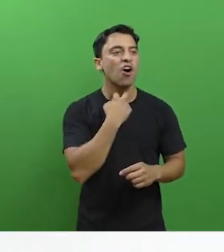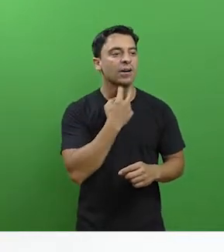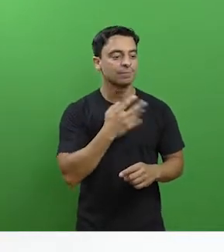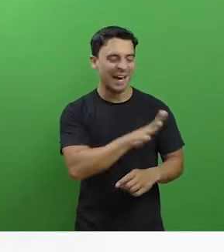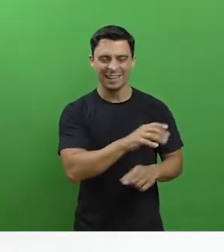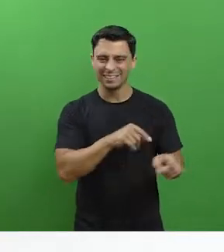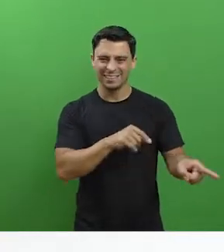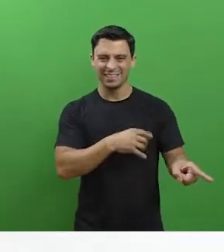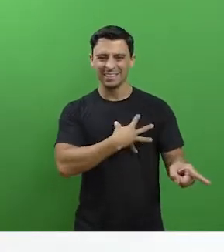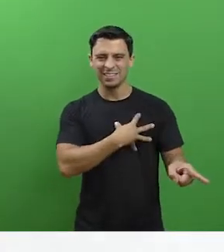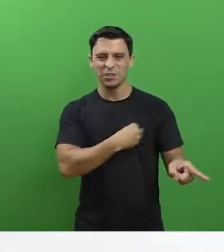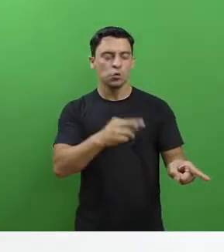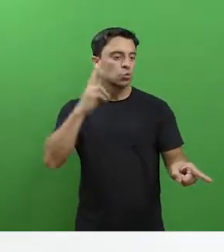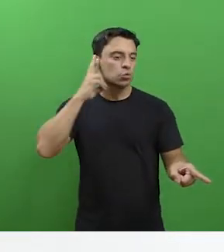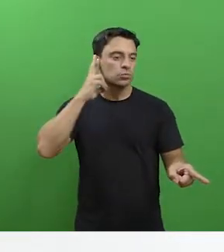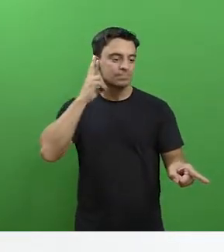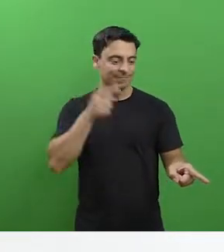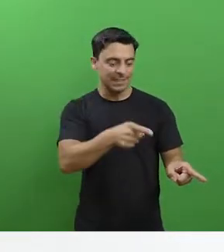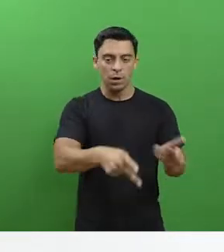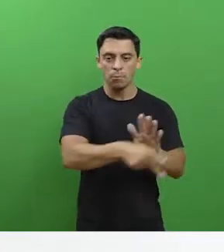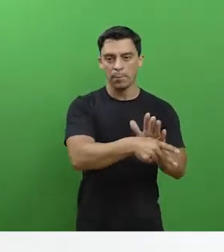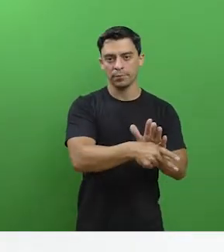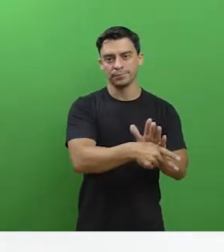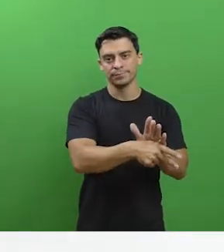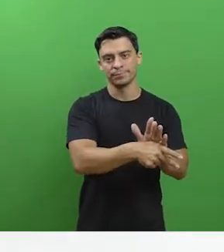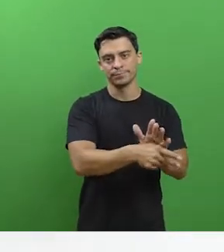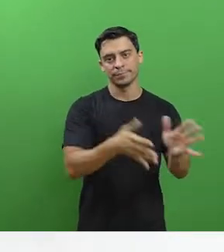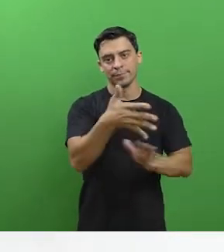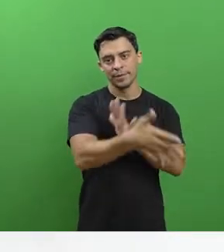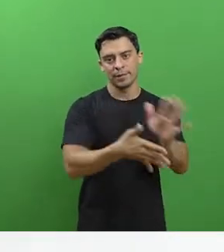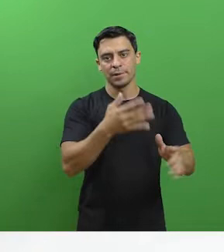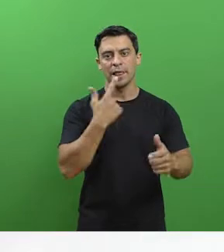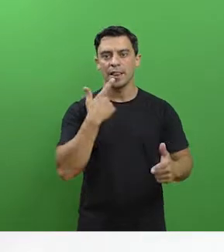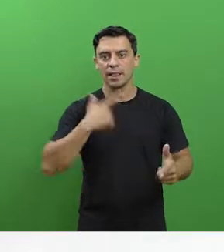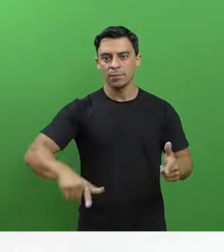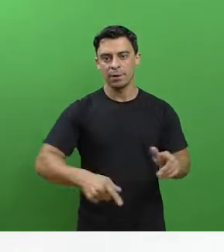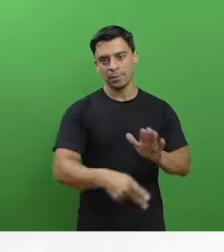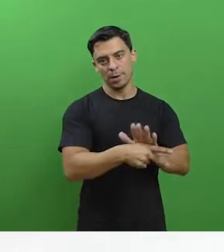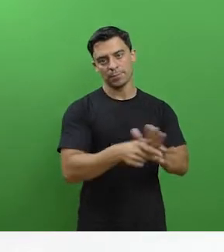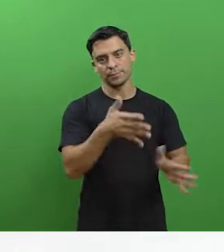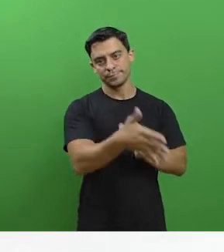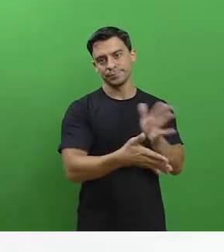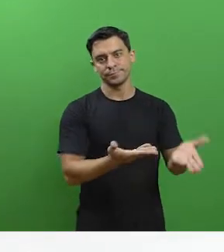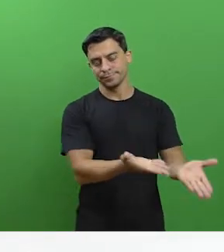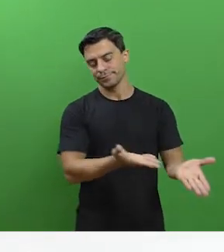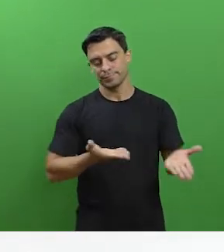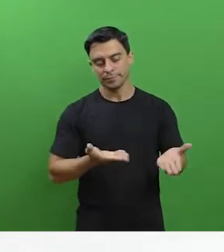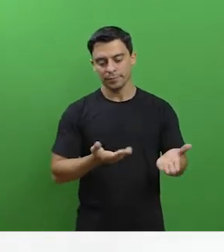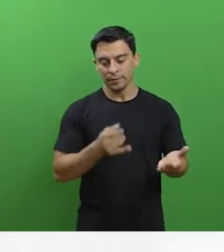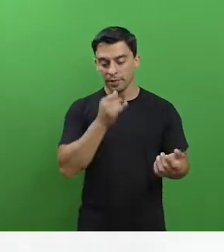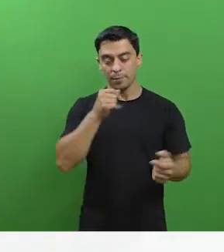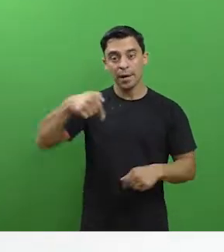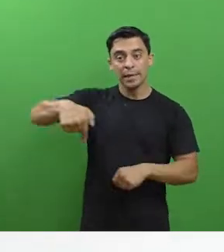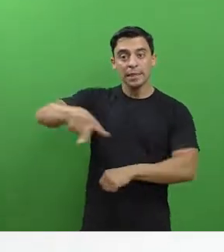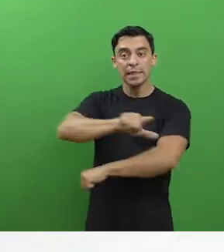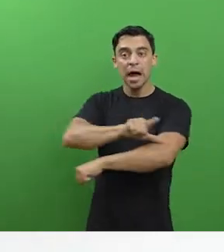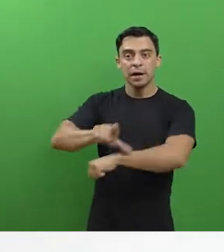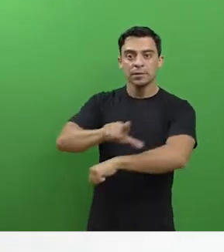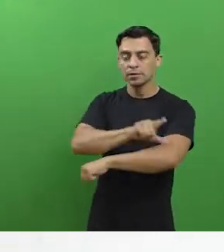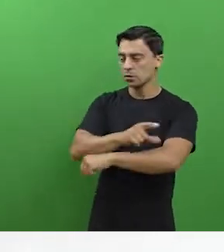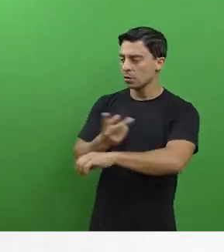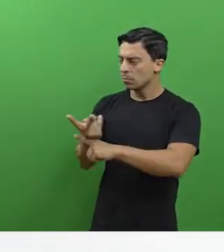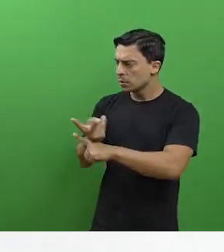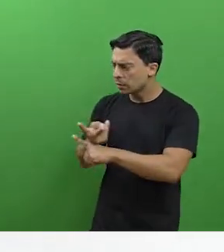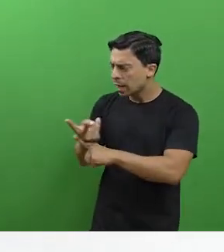língua dele é a língua de sinais. O importante, então, aqui em Lages, seria procurar uma escola assim, né? Por exemplo, o APAS, ou